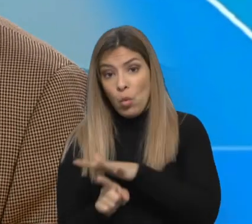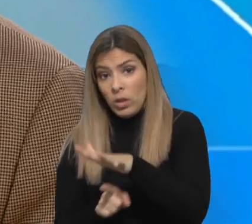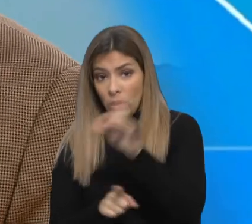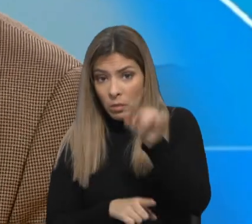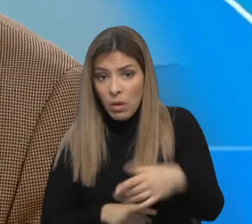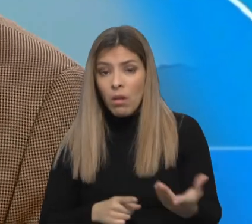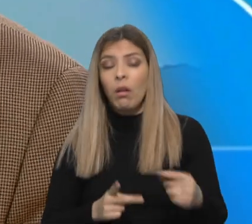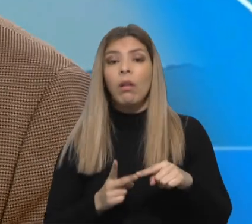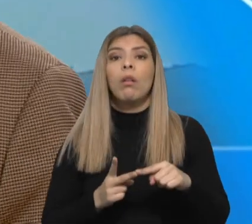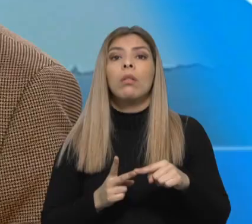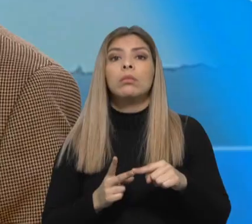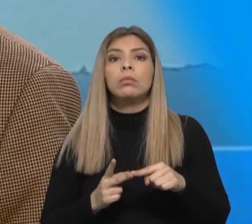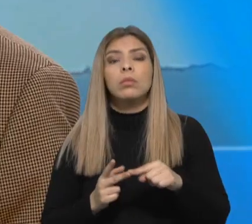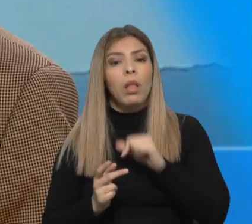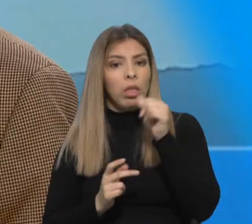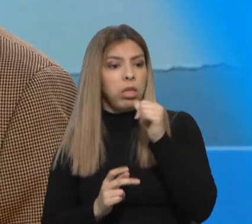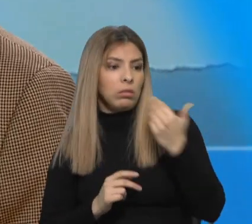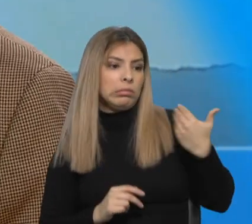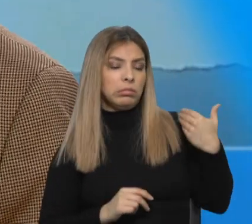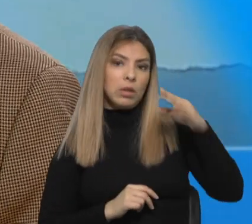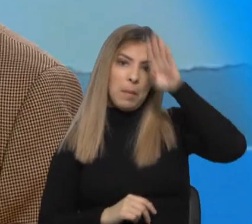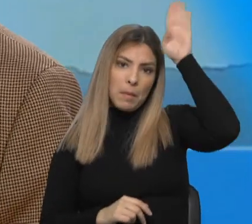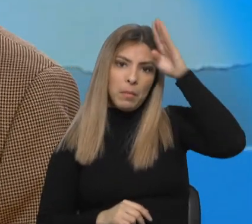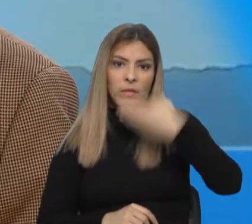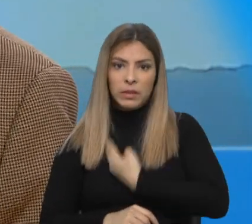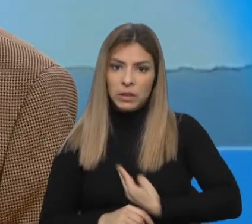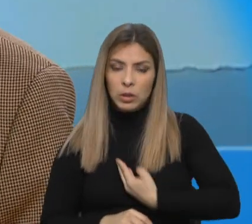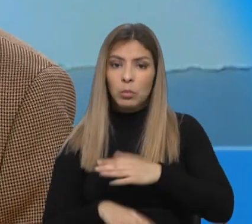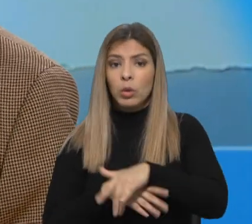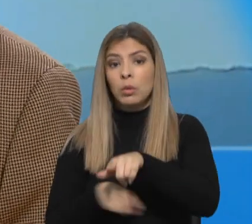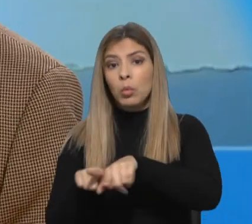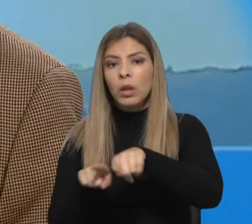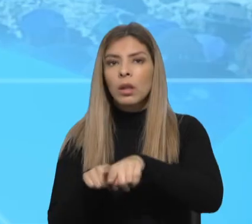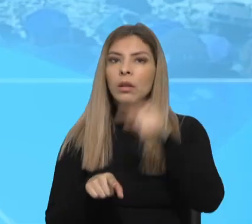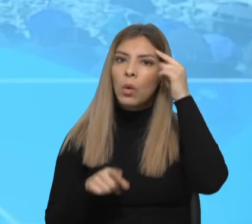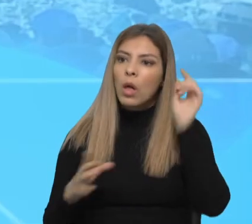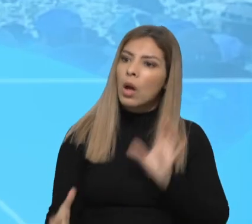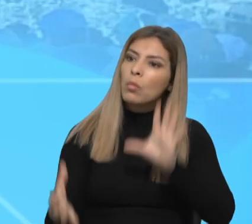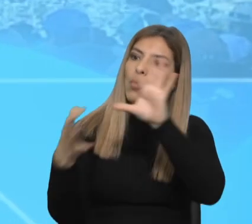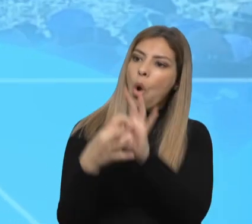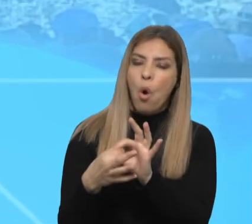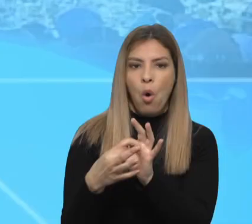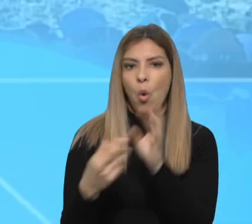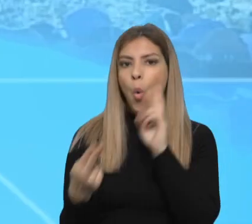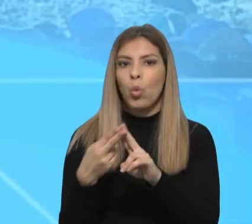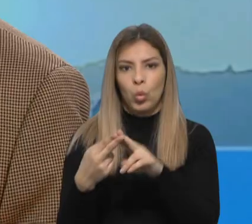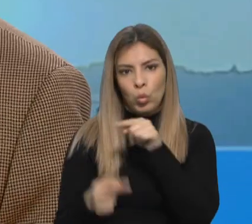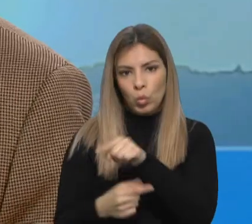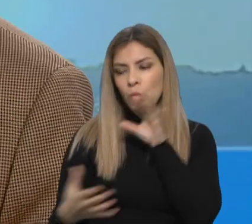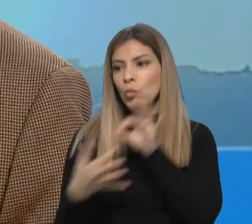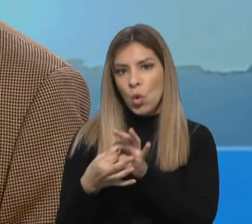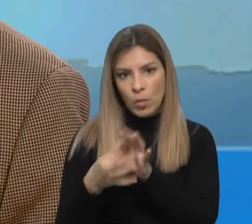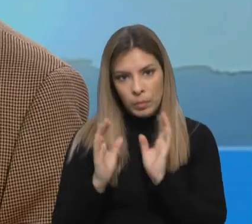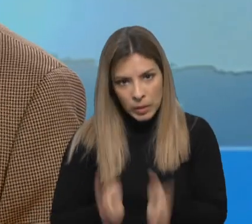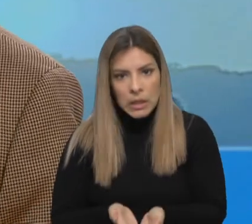as mensagens, aliás nas mais recentes do Papa Francisco sobre a política, como uma forma de encontro e de encontro do próximo em torno daquilo que são os valores